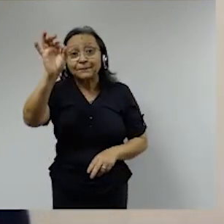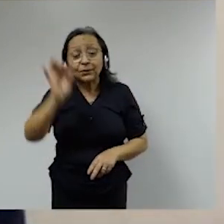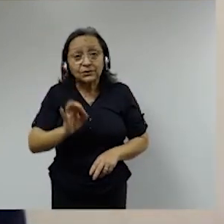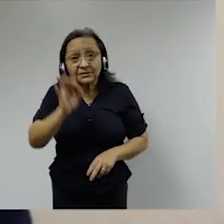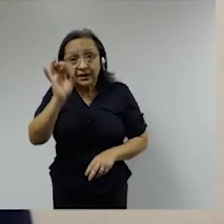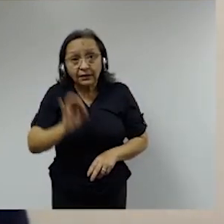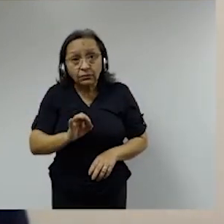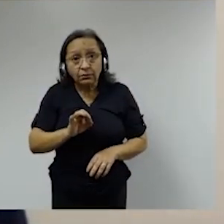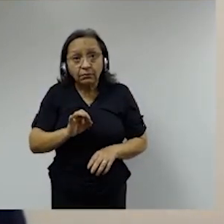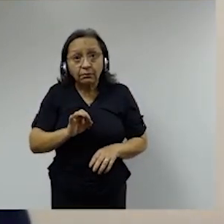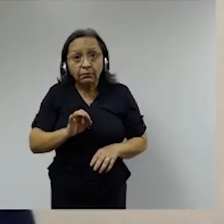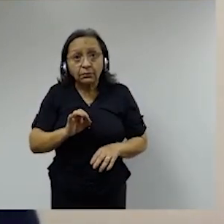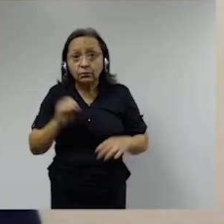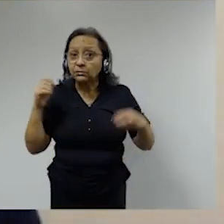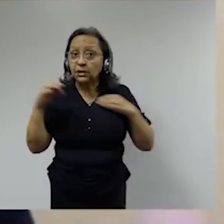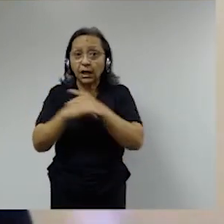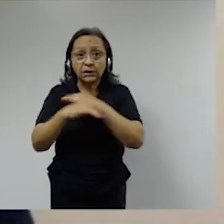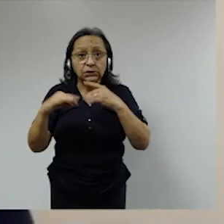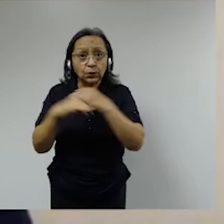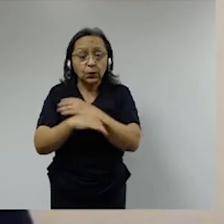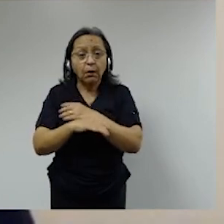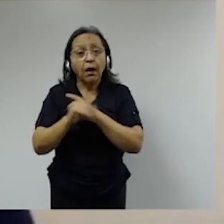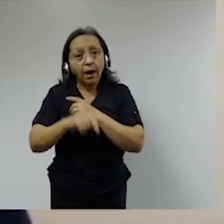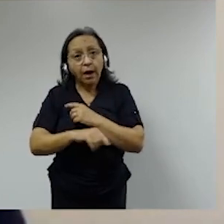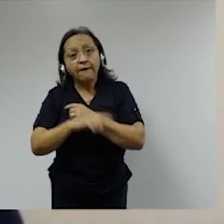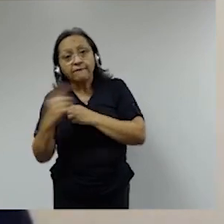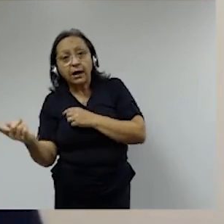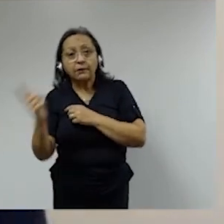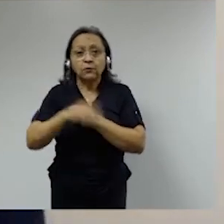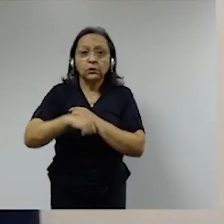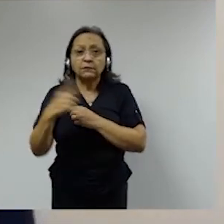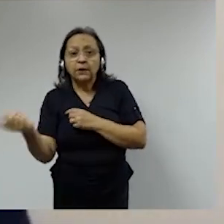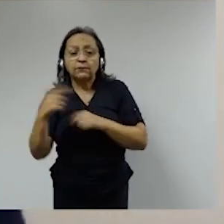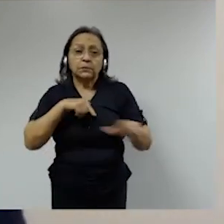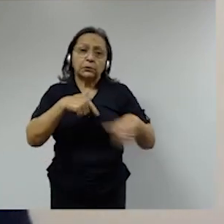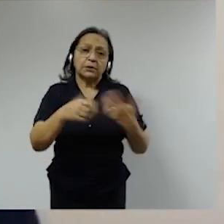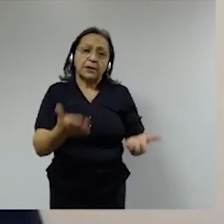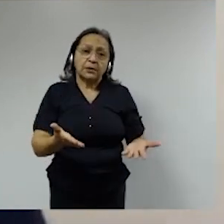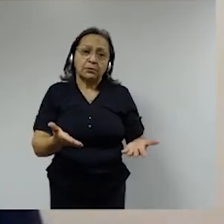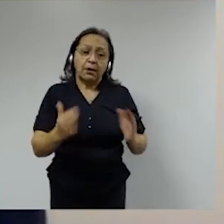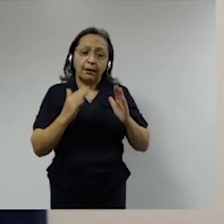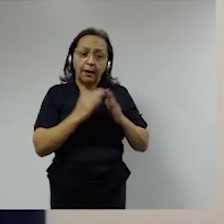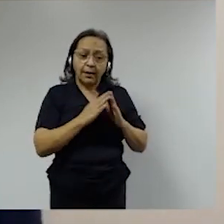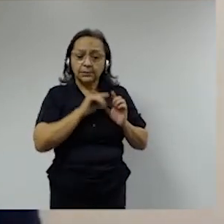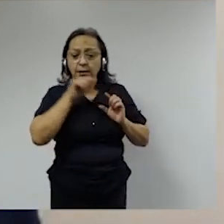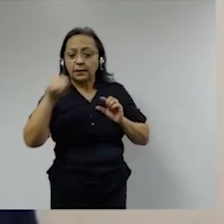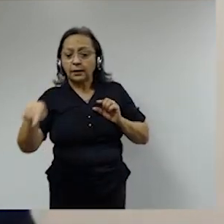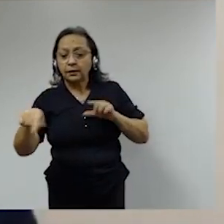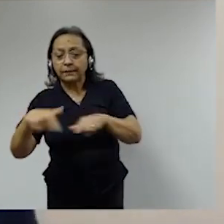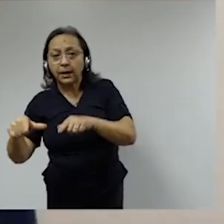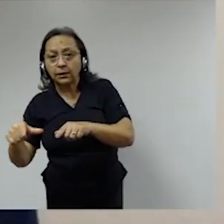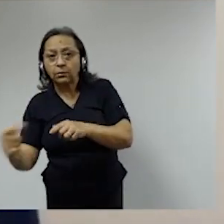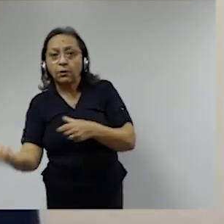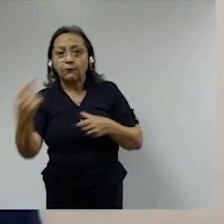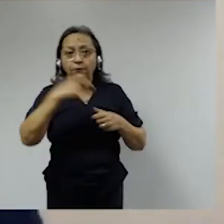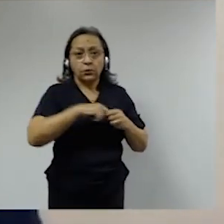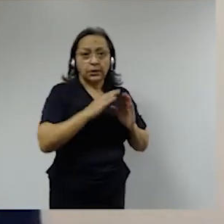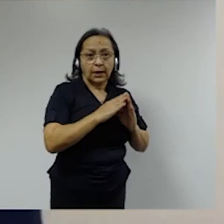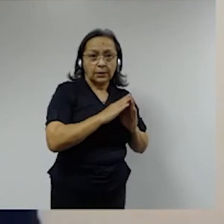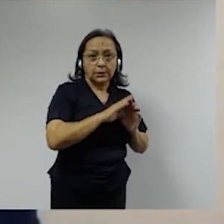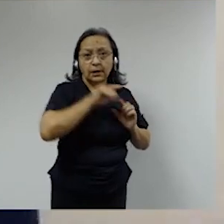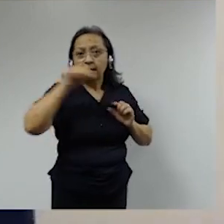dos deslocamentos na cidade de São Paulo são de ida e volta para o trabalho. Vejam o quanto o